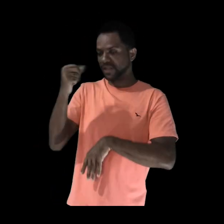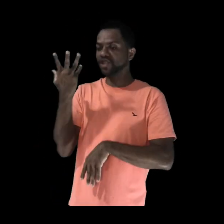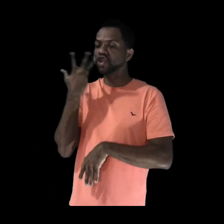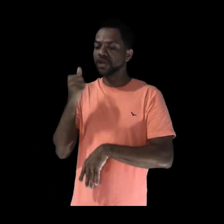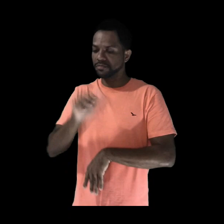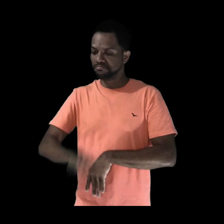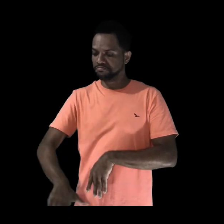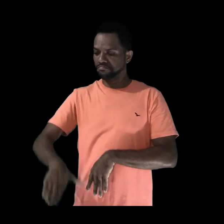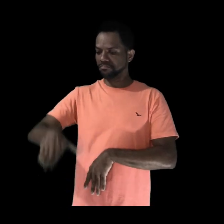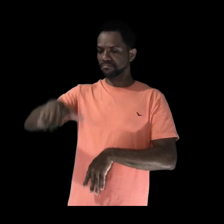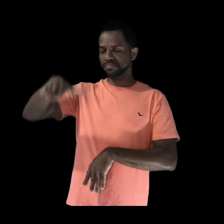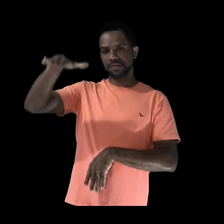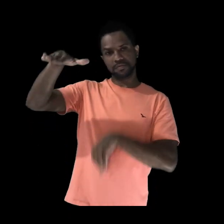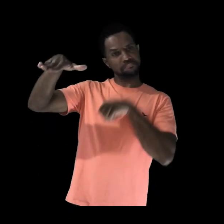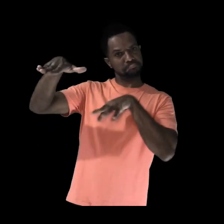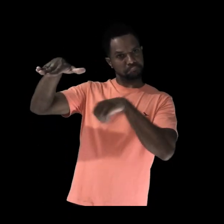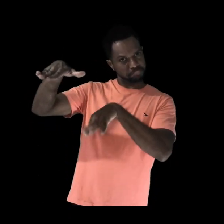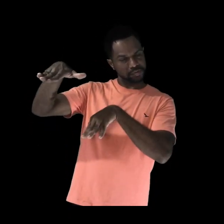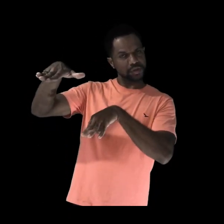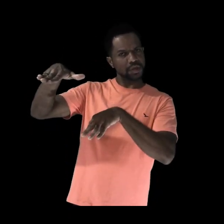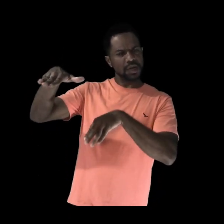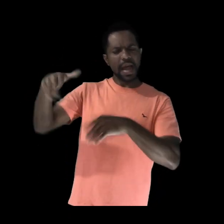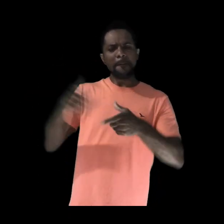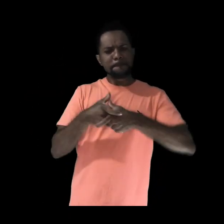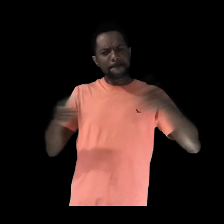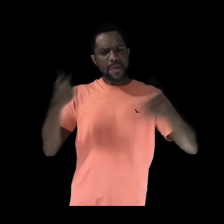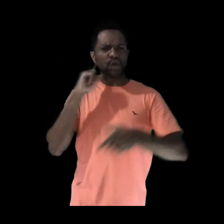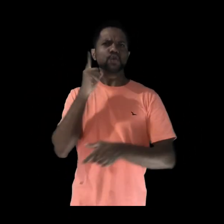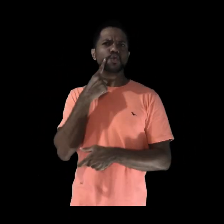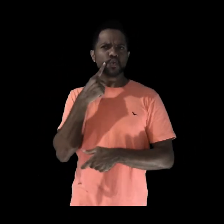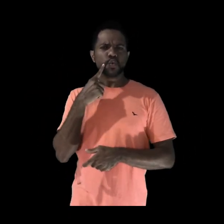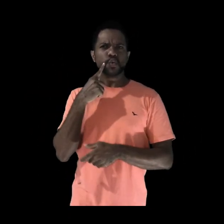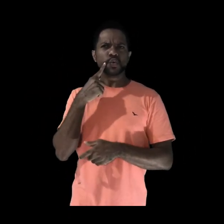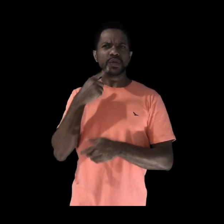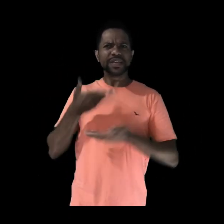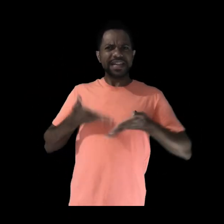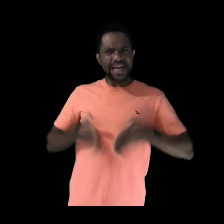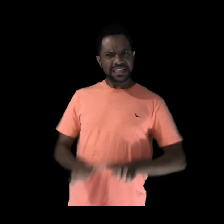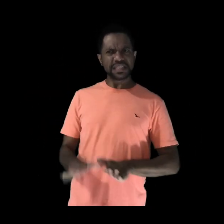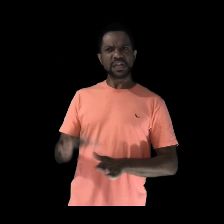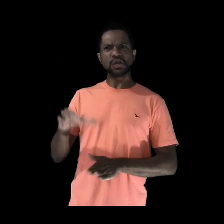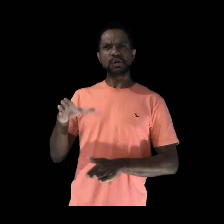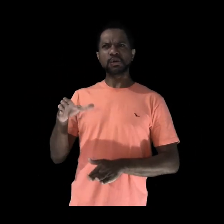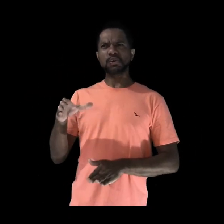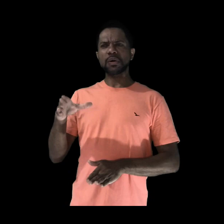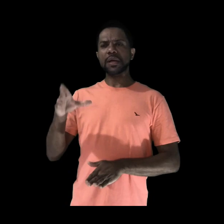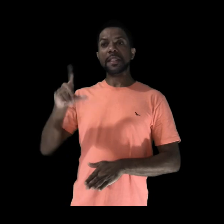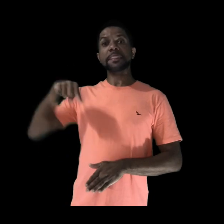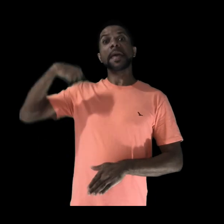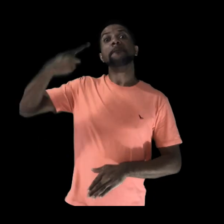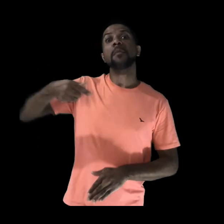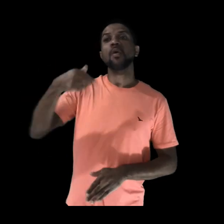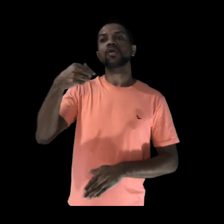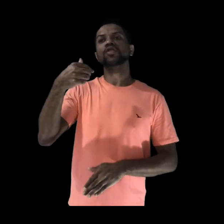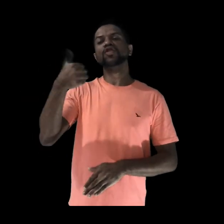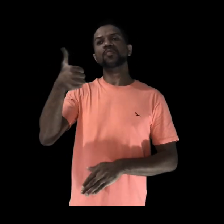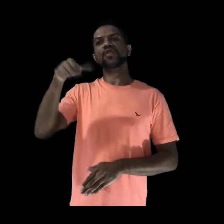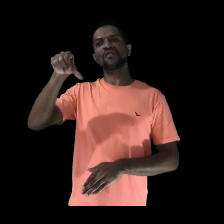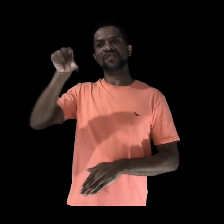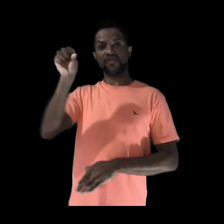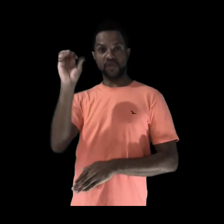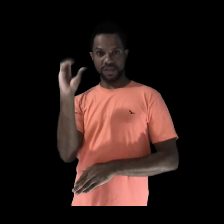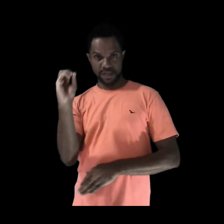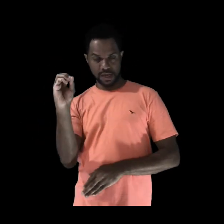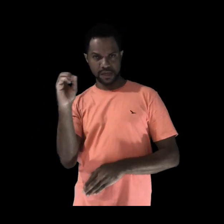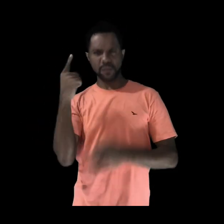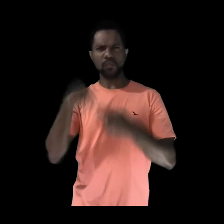e aprendida desde criança. A grande maioria dos surdos que nasceram depois dos anos 80 em diante não fazem